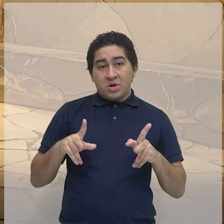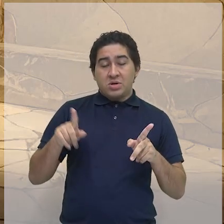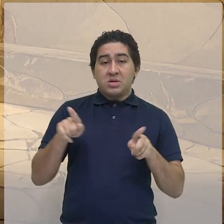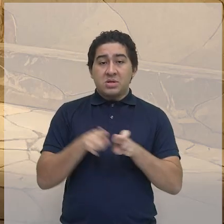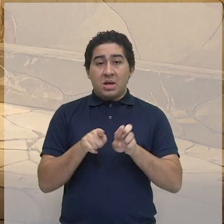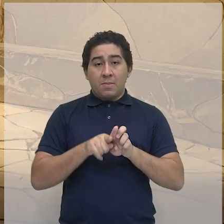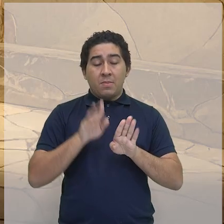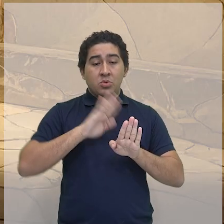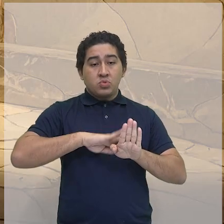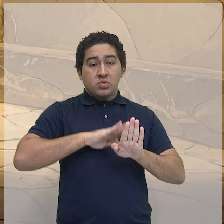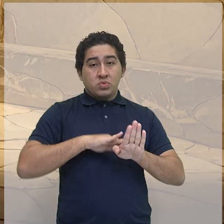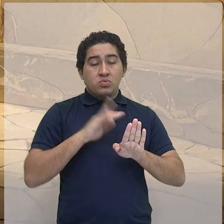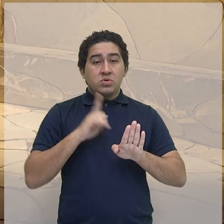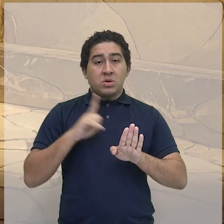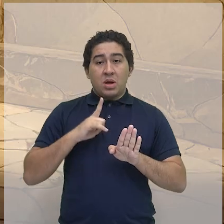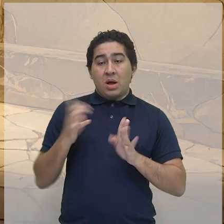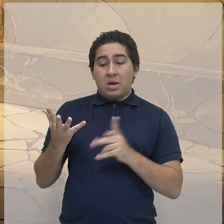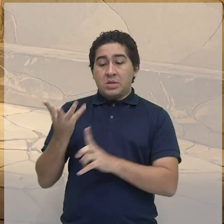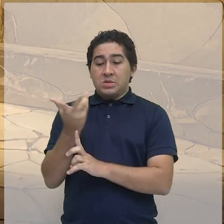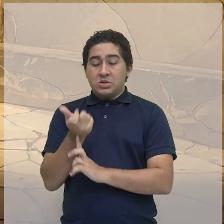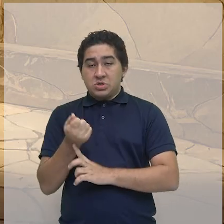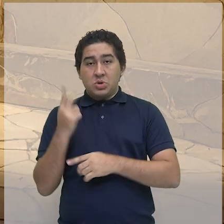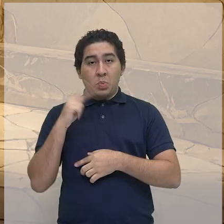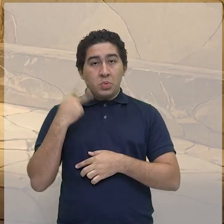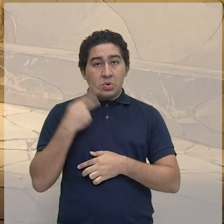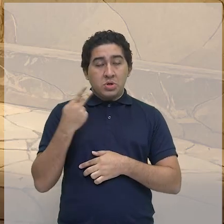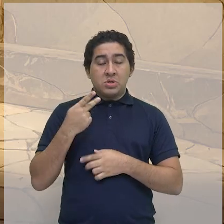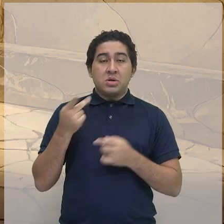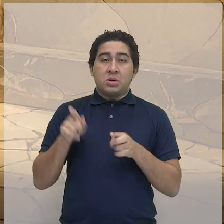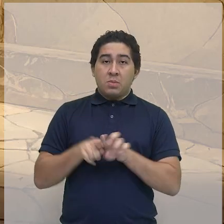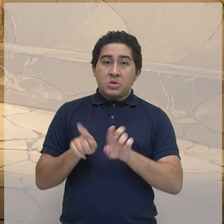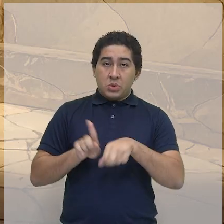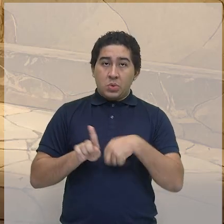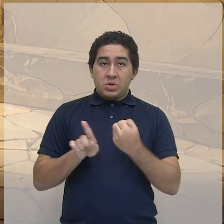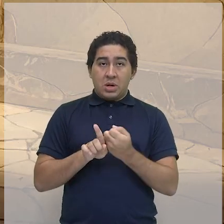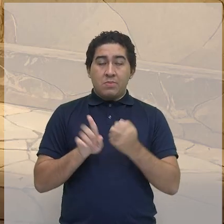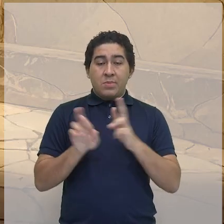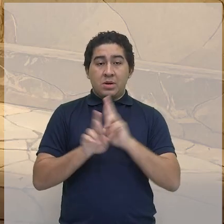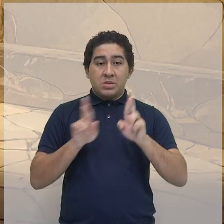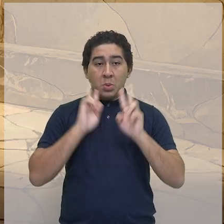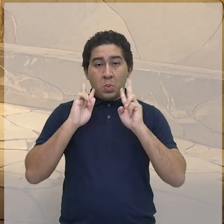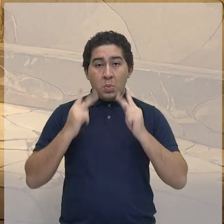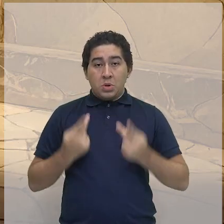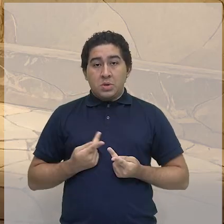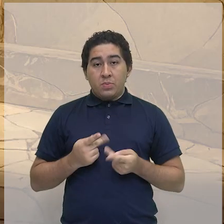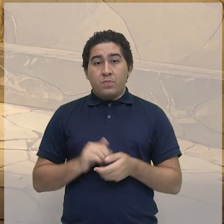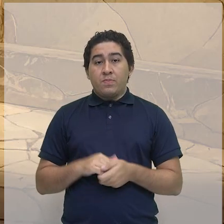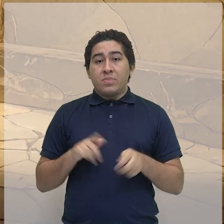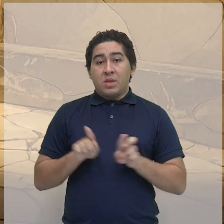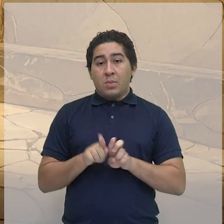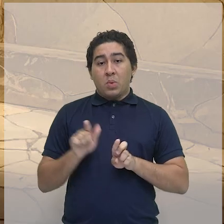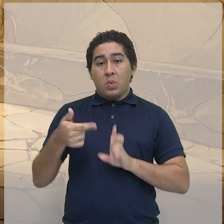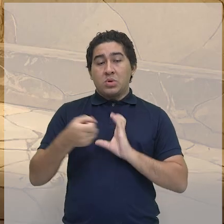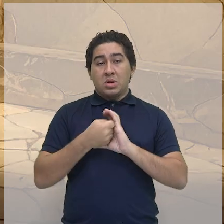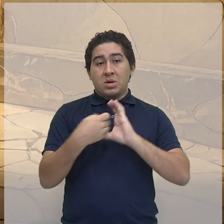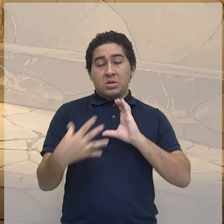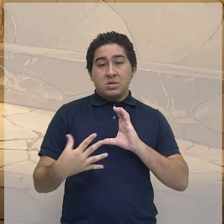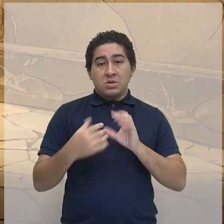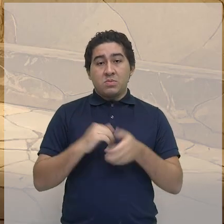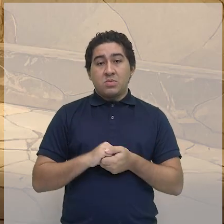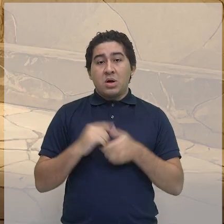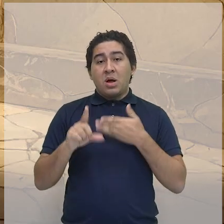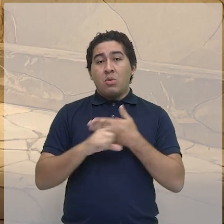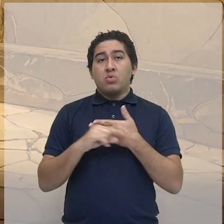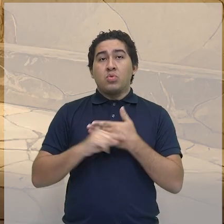artística das relações humanas, políticas e sociais. Outro ponto, né? Os escritores,